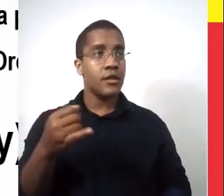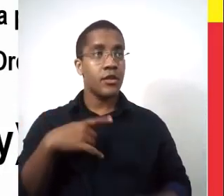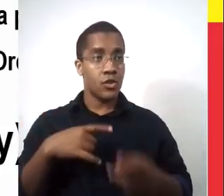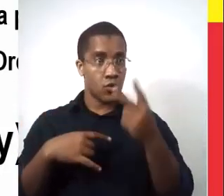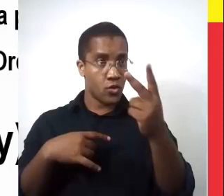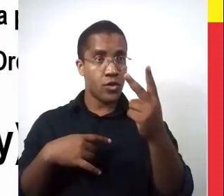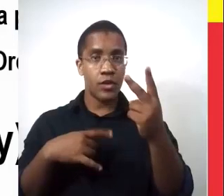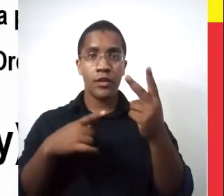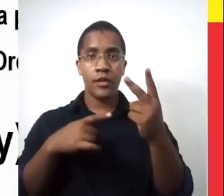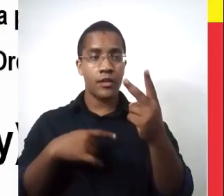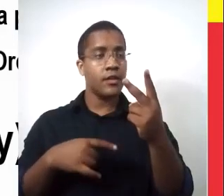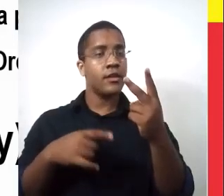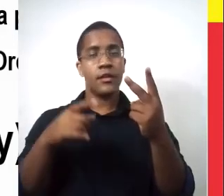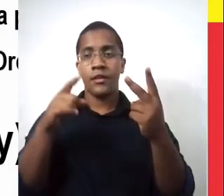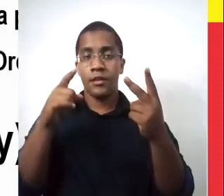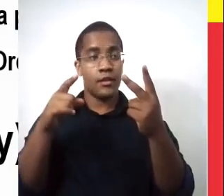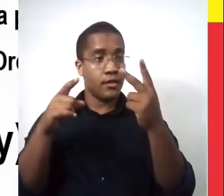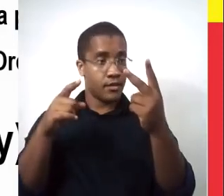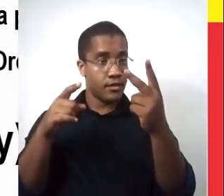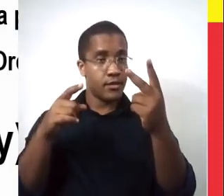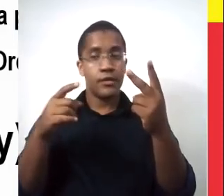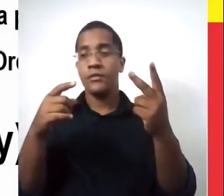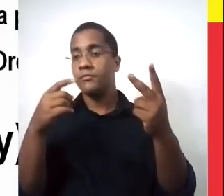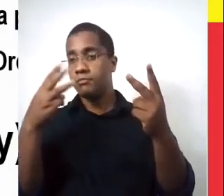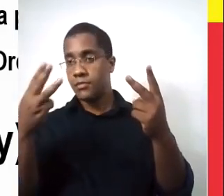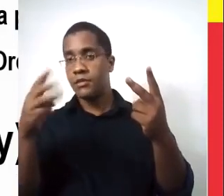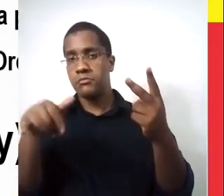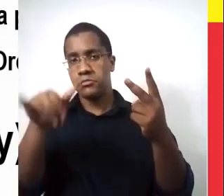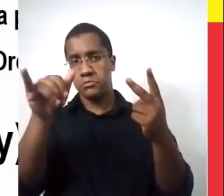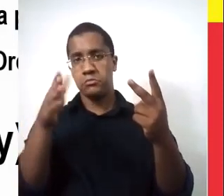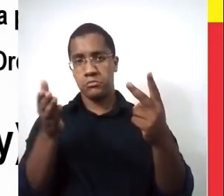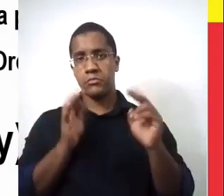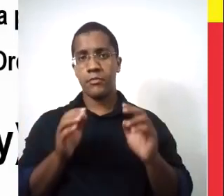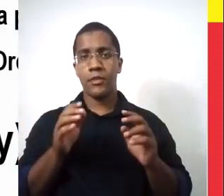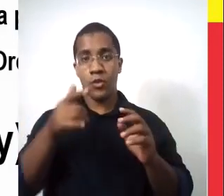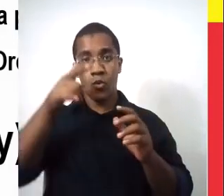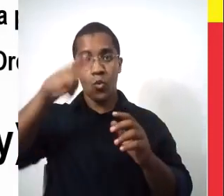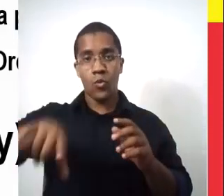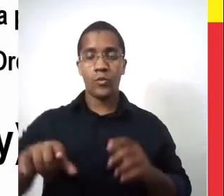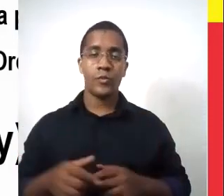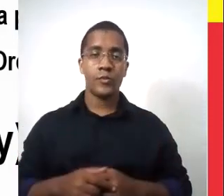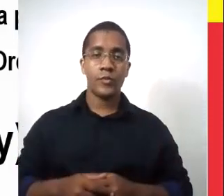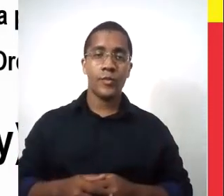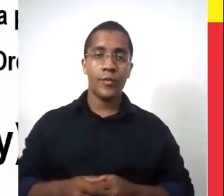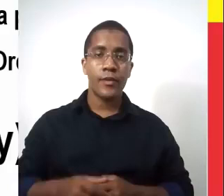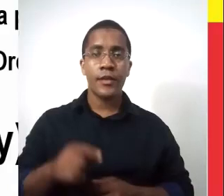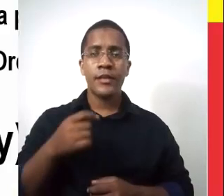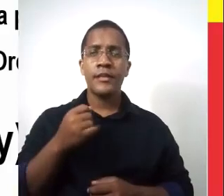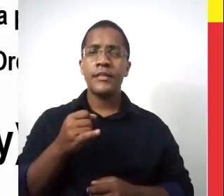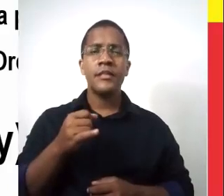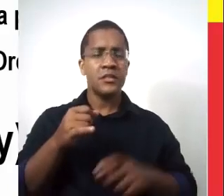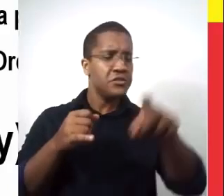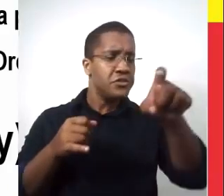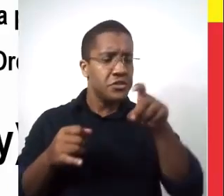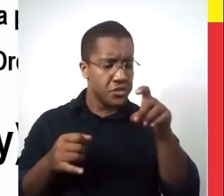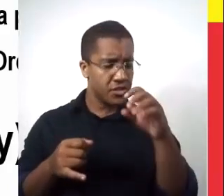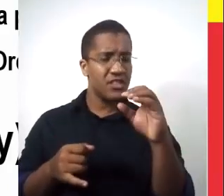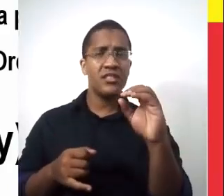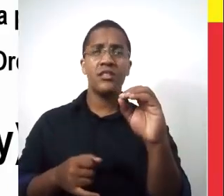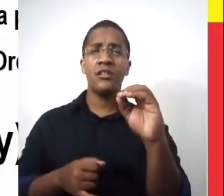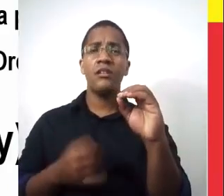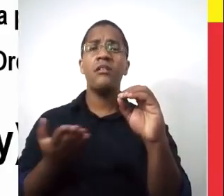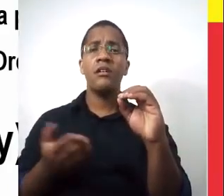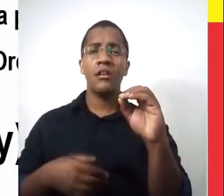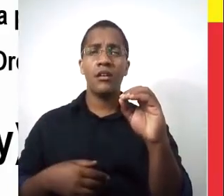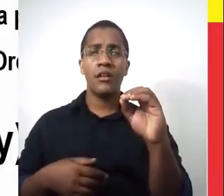terá o valor 3 de y. Certo? Vamos lá para mais um. Agora, quando o x for 0. Então, ó,